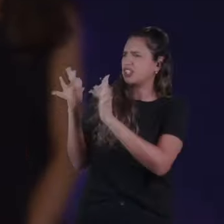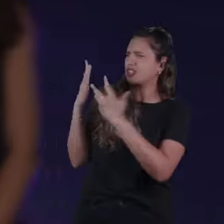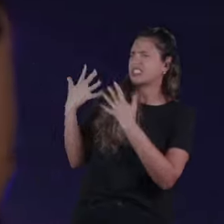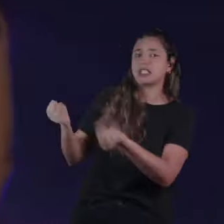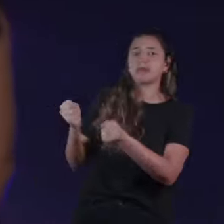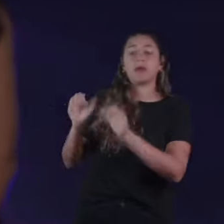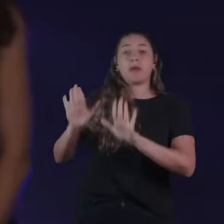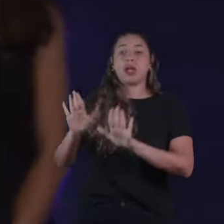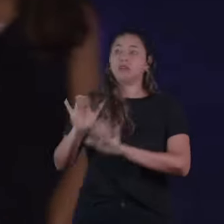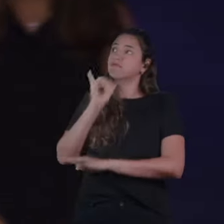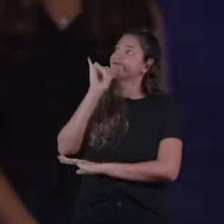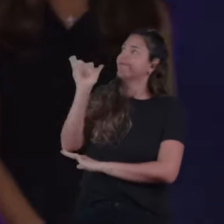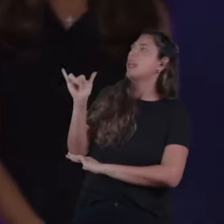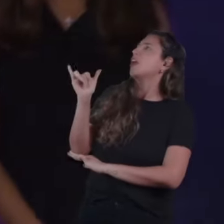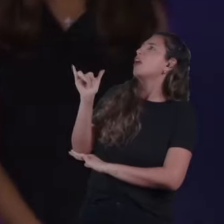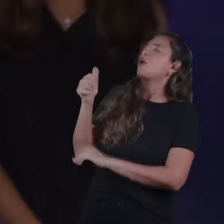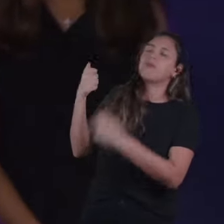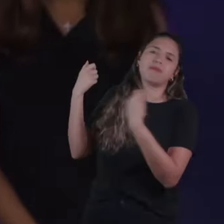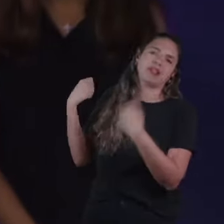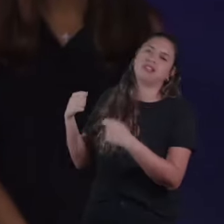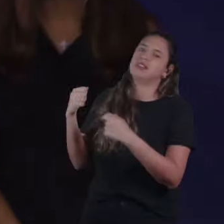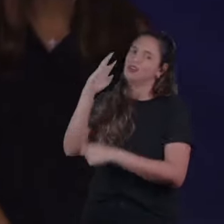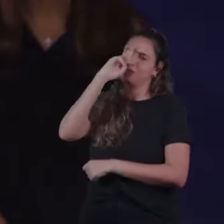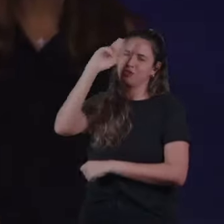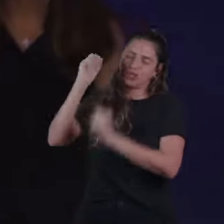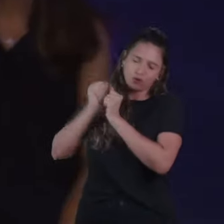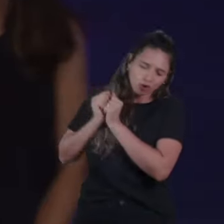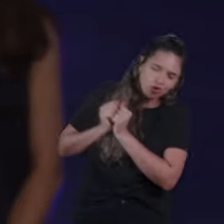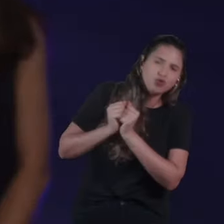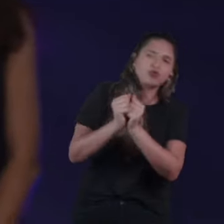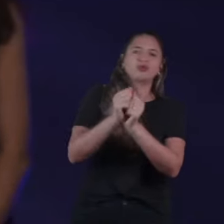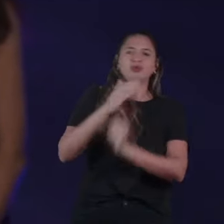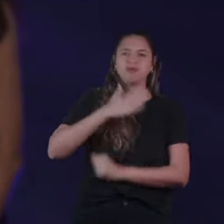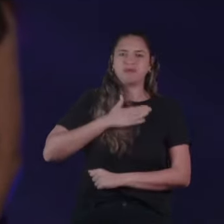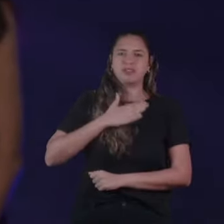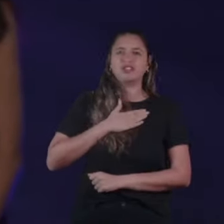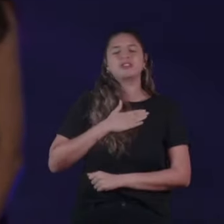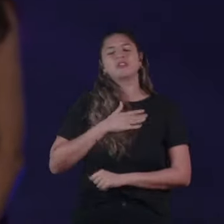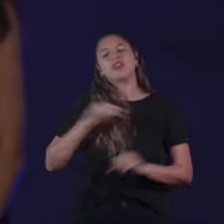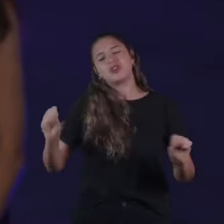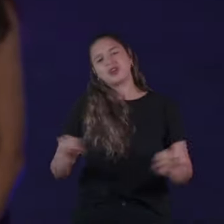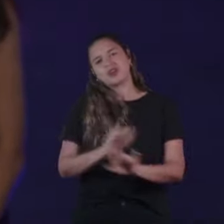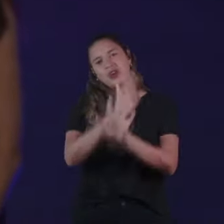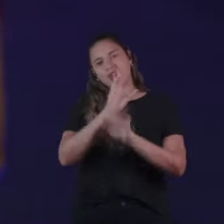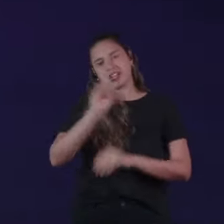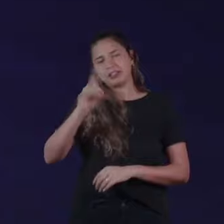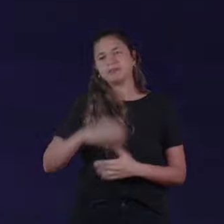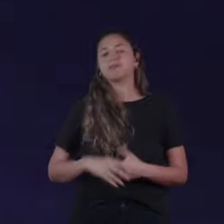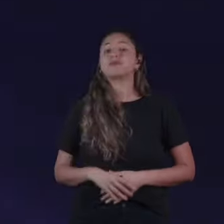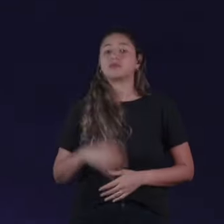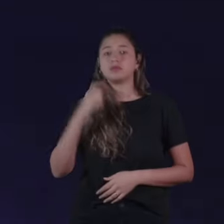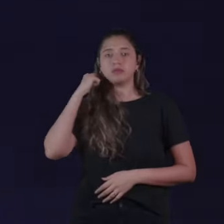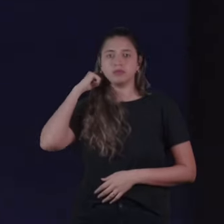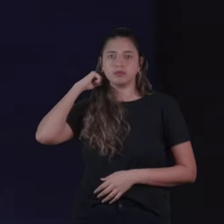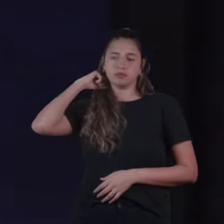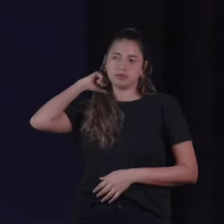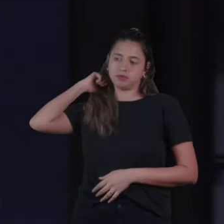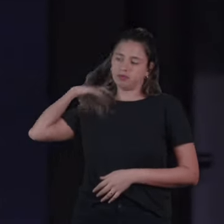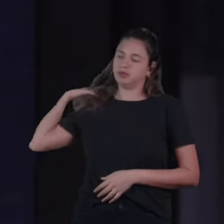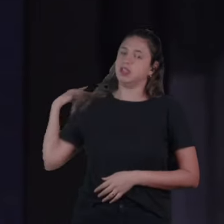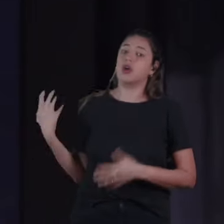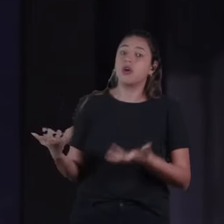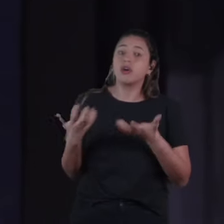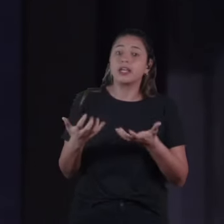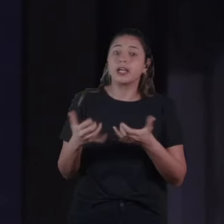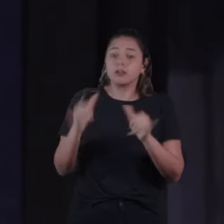eu sei de uma coisa, eu preciso do Senhor. Glória a Deus pela vida de vocês. Eu quero frisar mais uma vez o que